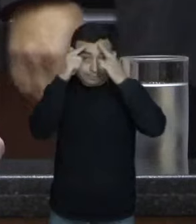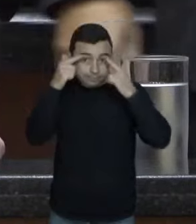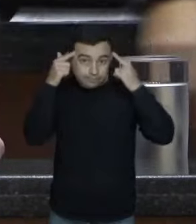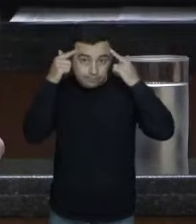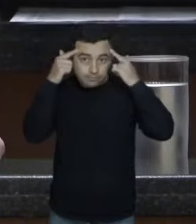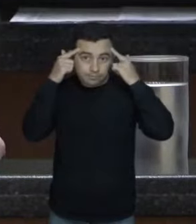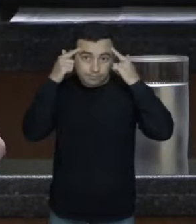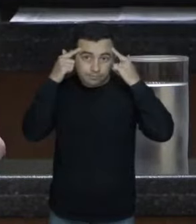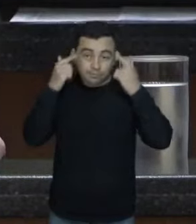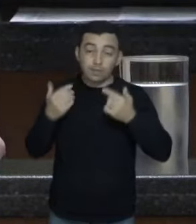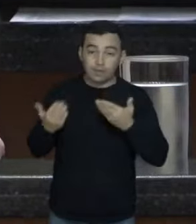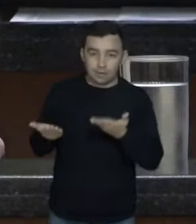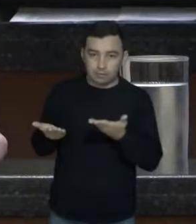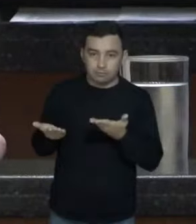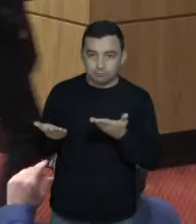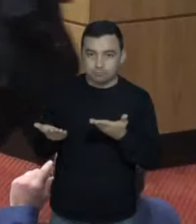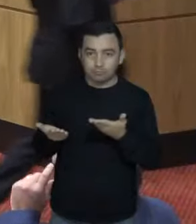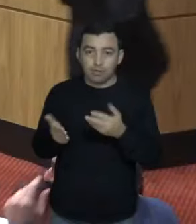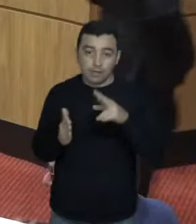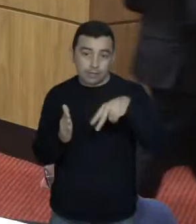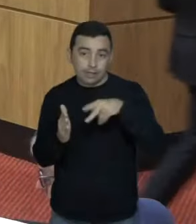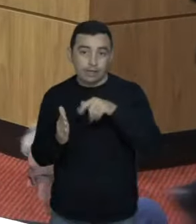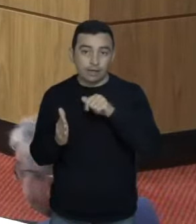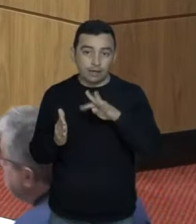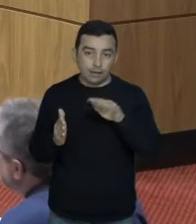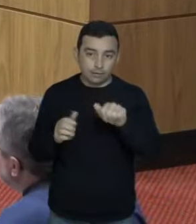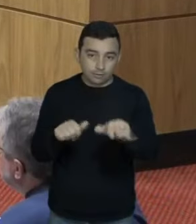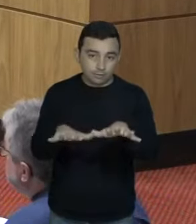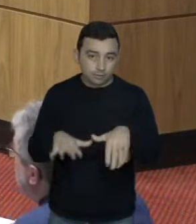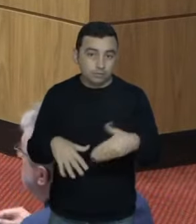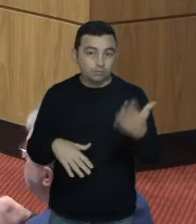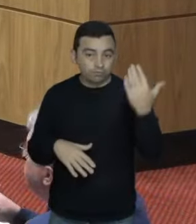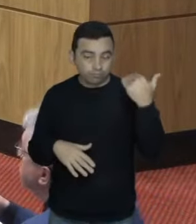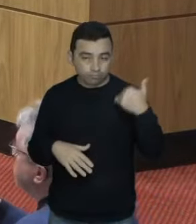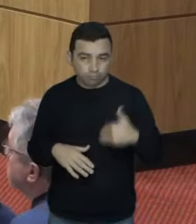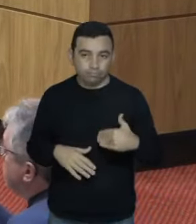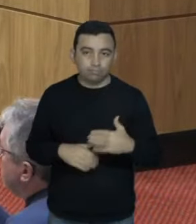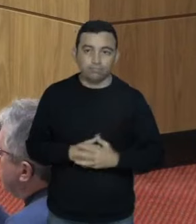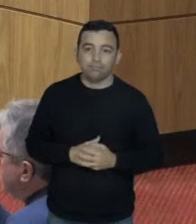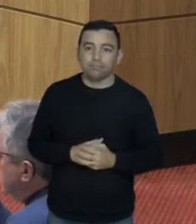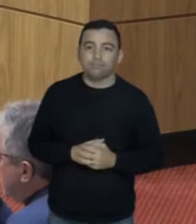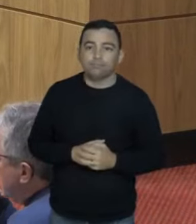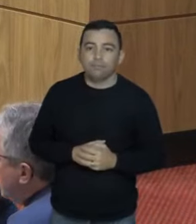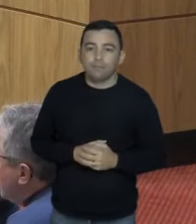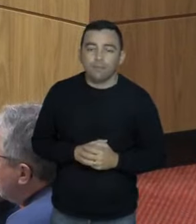para proceder a leitura da ata da sessão anterior